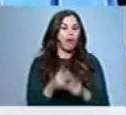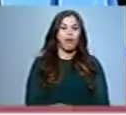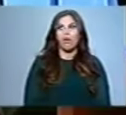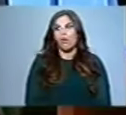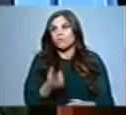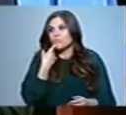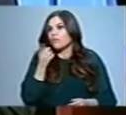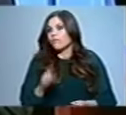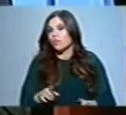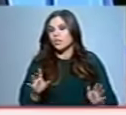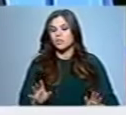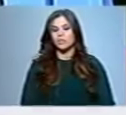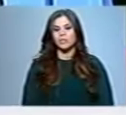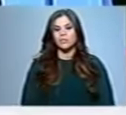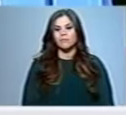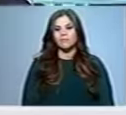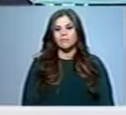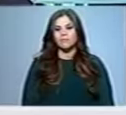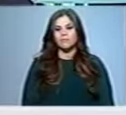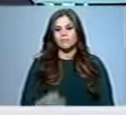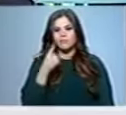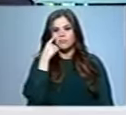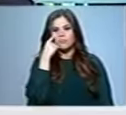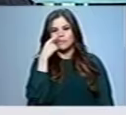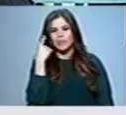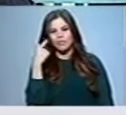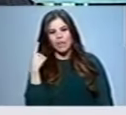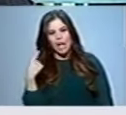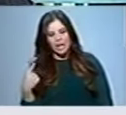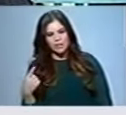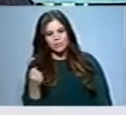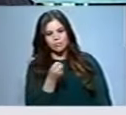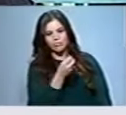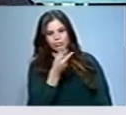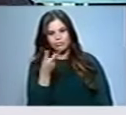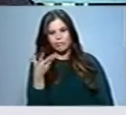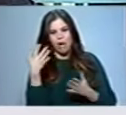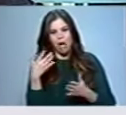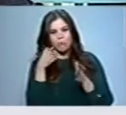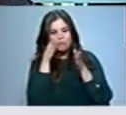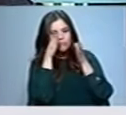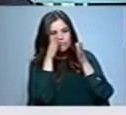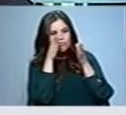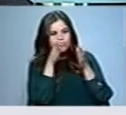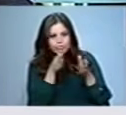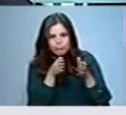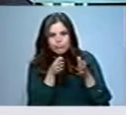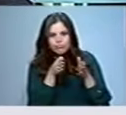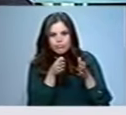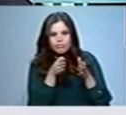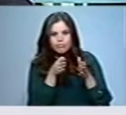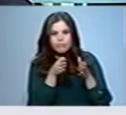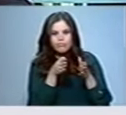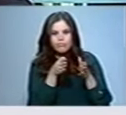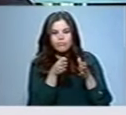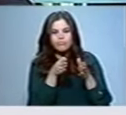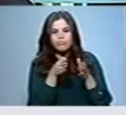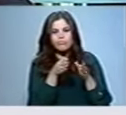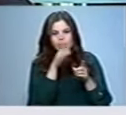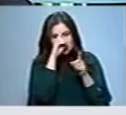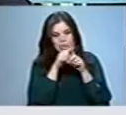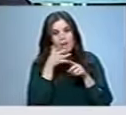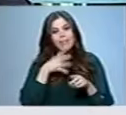arder. As viagens para já estão mais inclinadas para um lado do planisfério. Tu